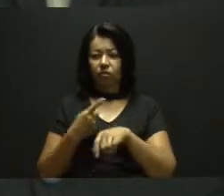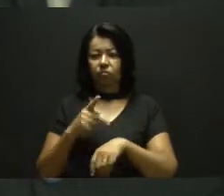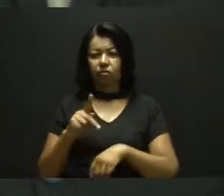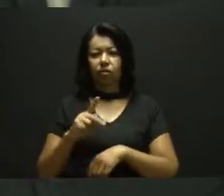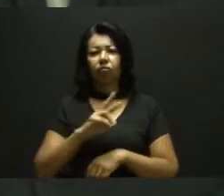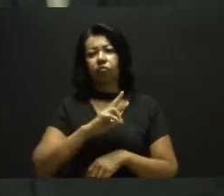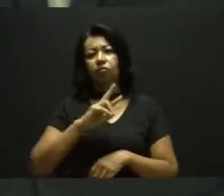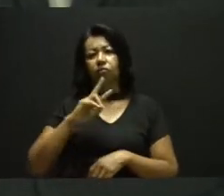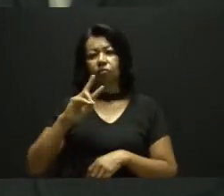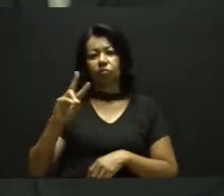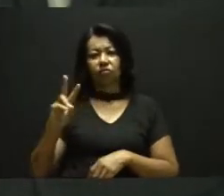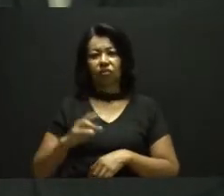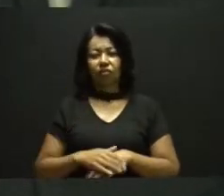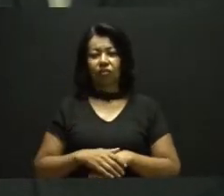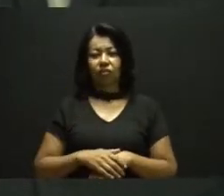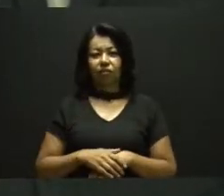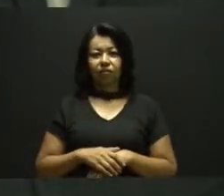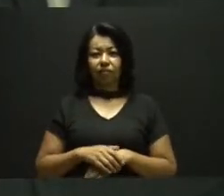ah